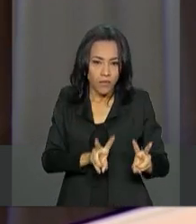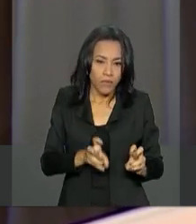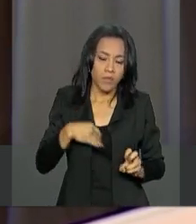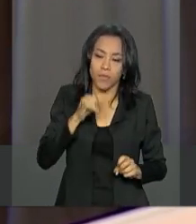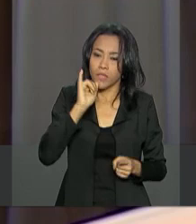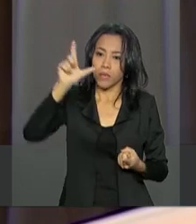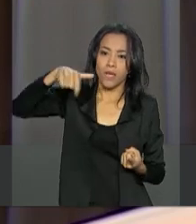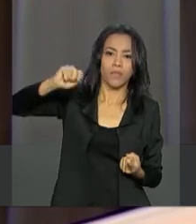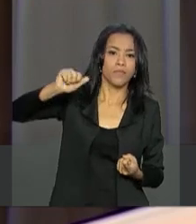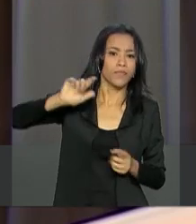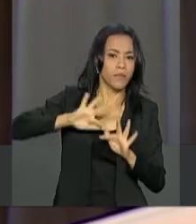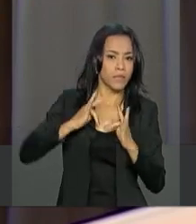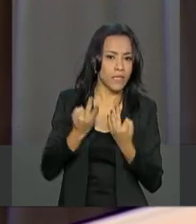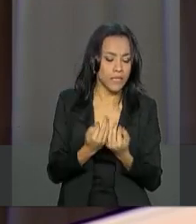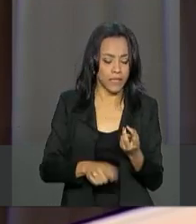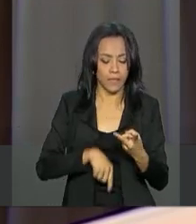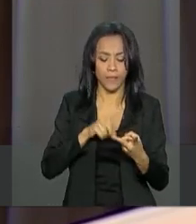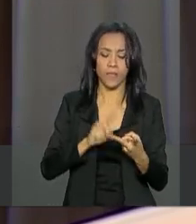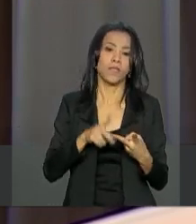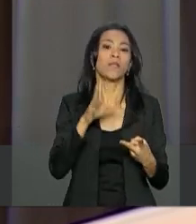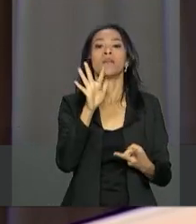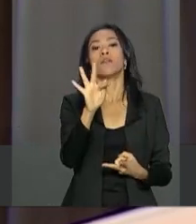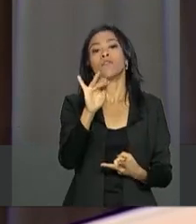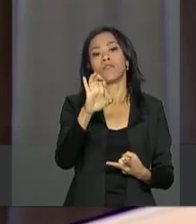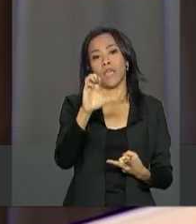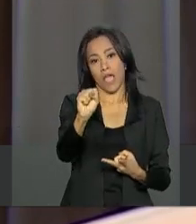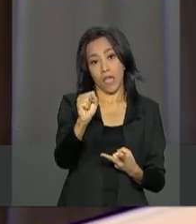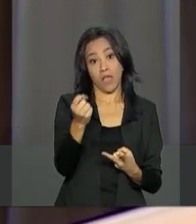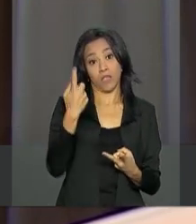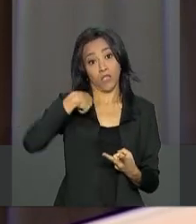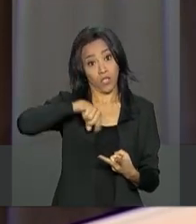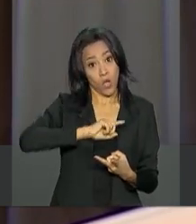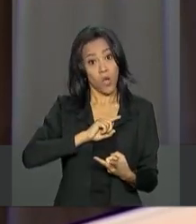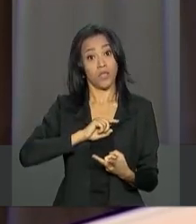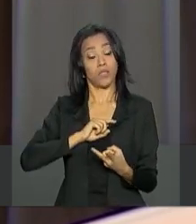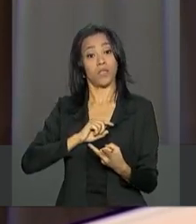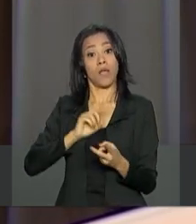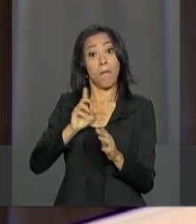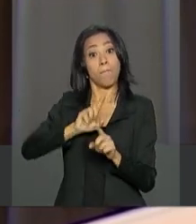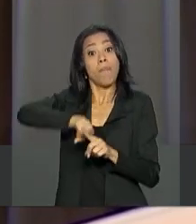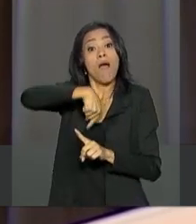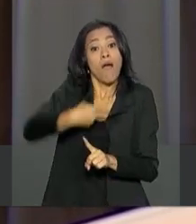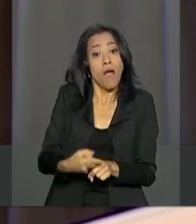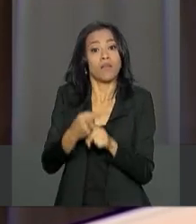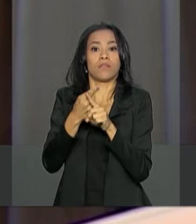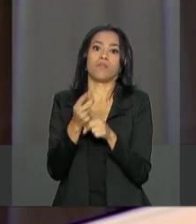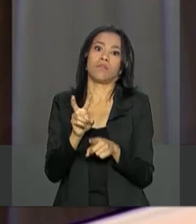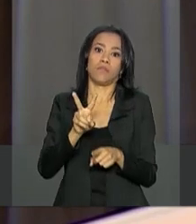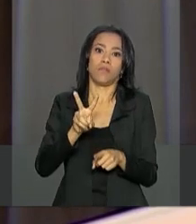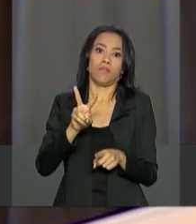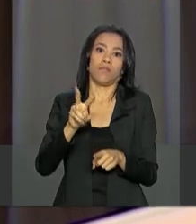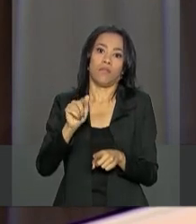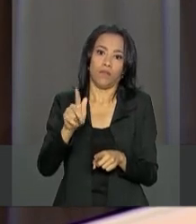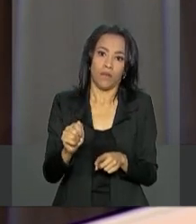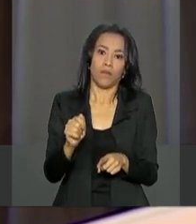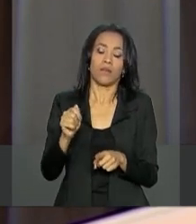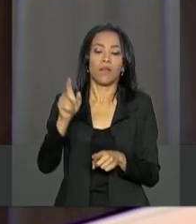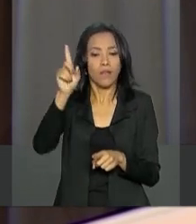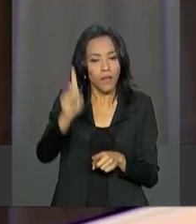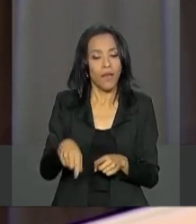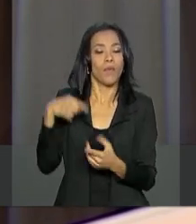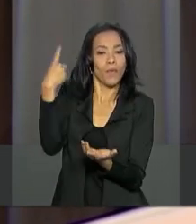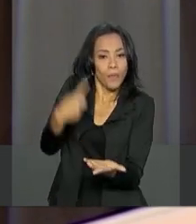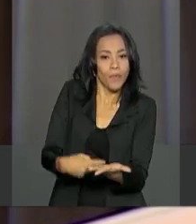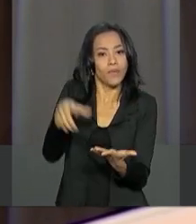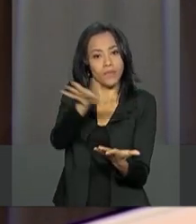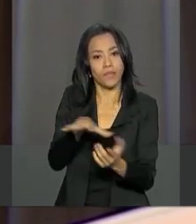Bolsa Família, o FIES, nós ampliamos esses programas, portanto, ao fundamento da chamada